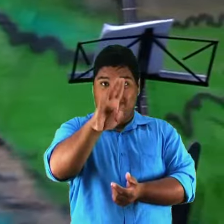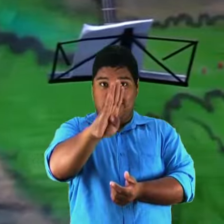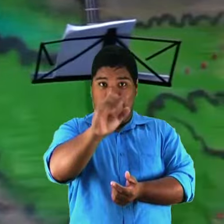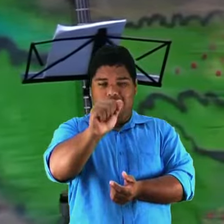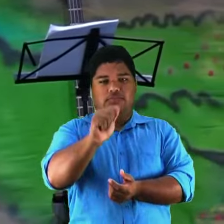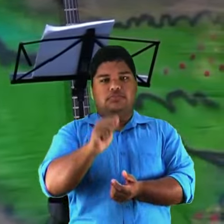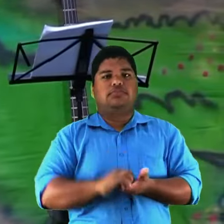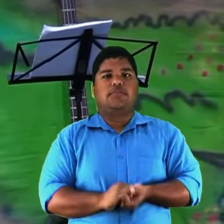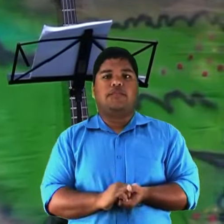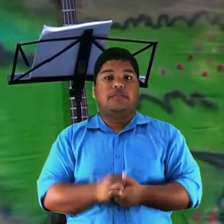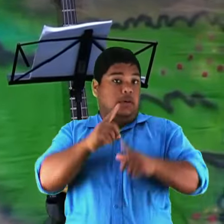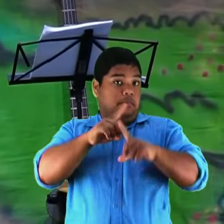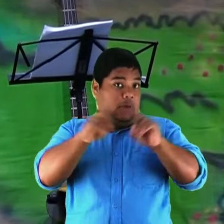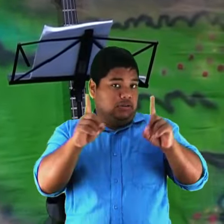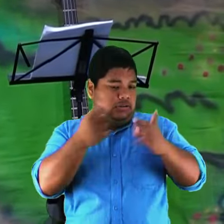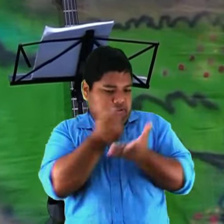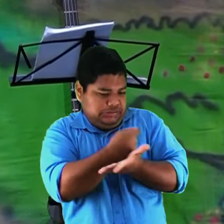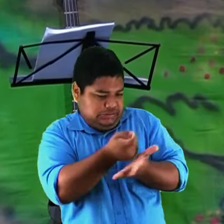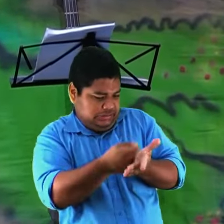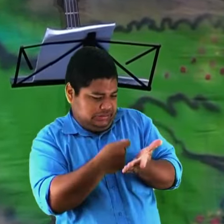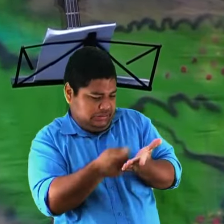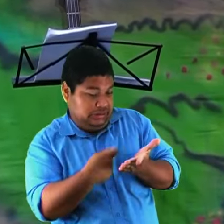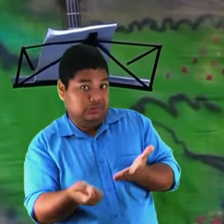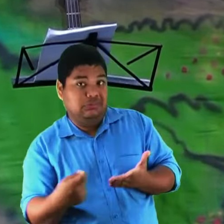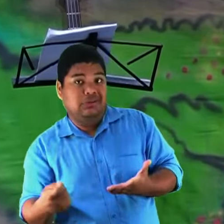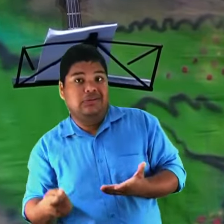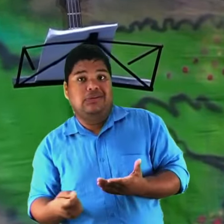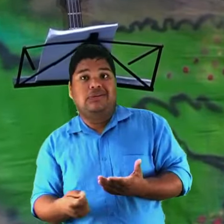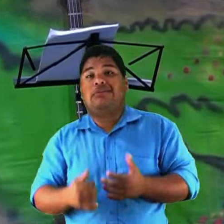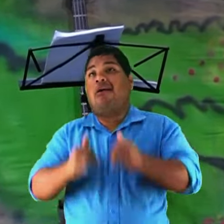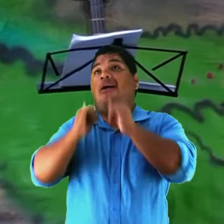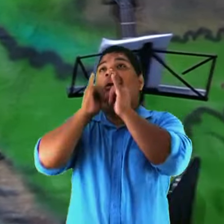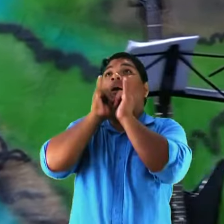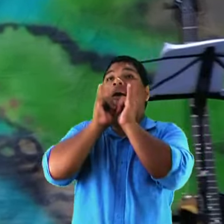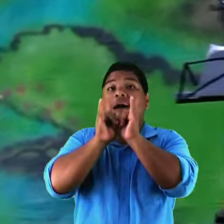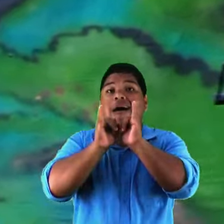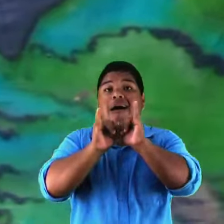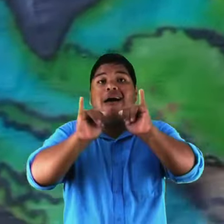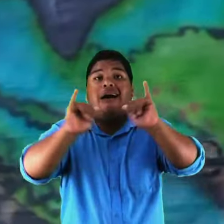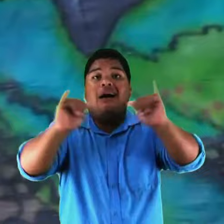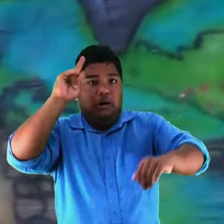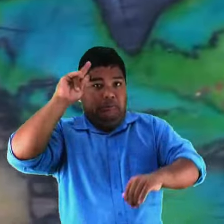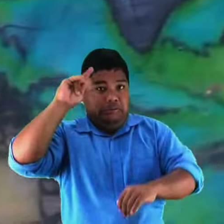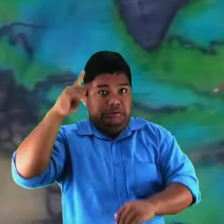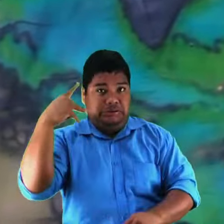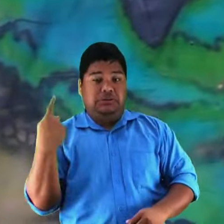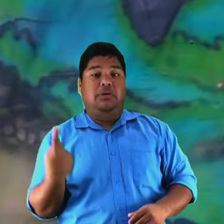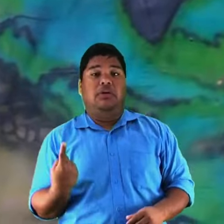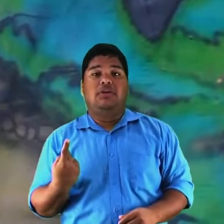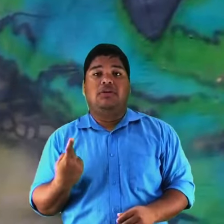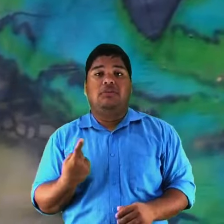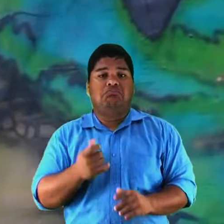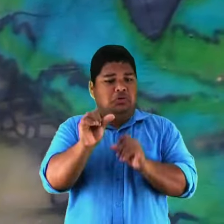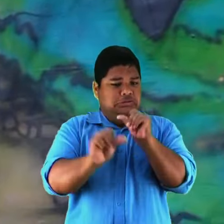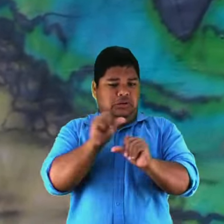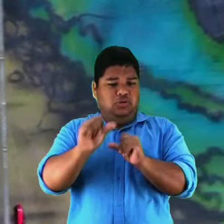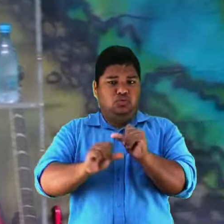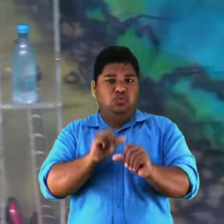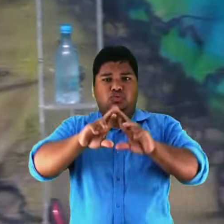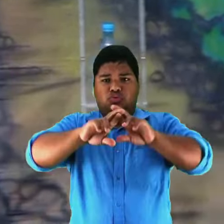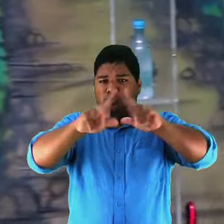que escreveram a história e que divulgaram a história, deturparam totalmente.